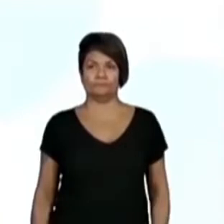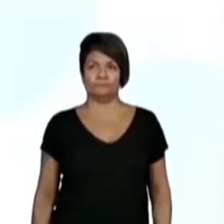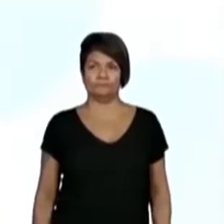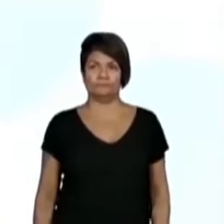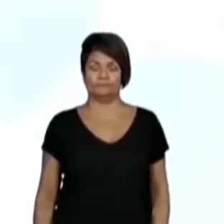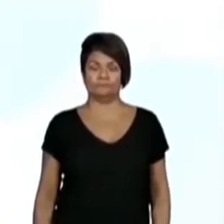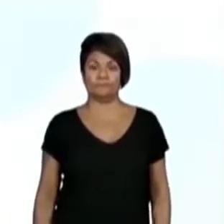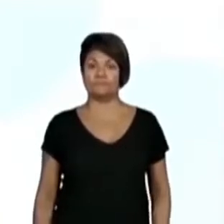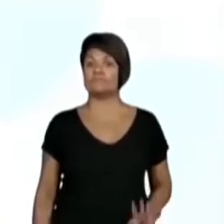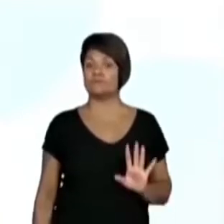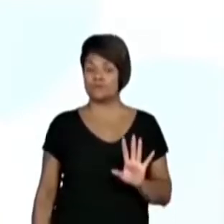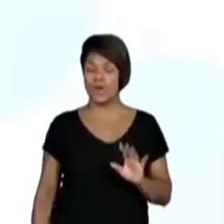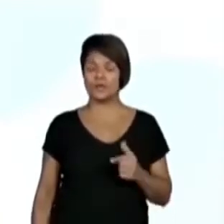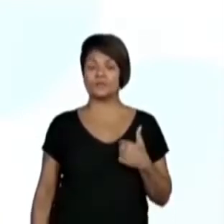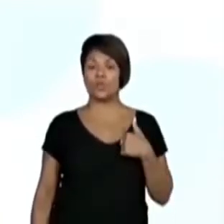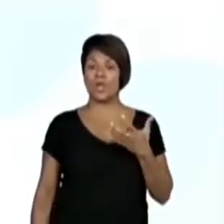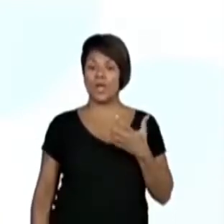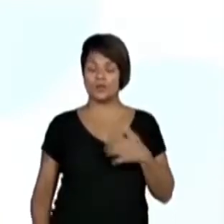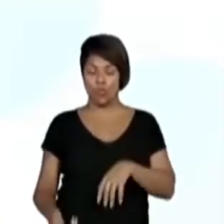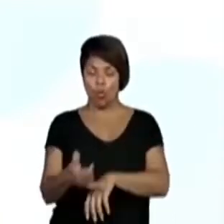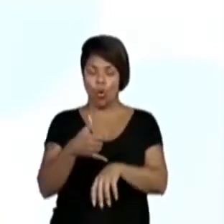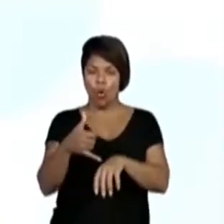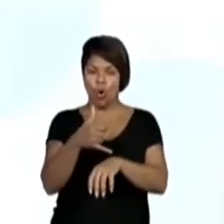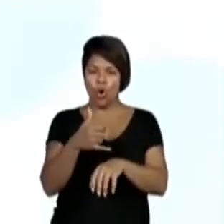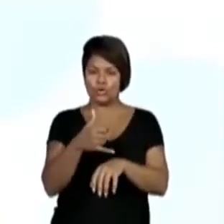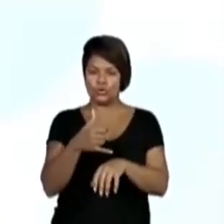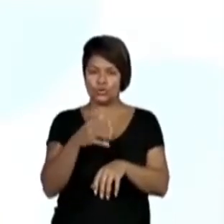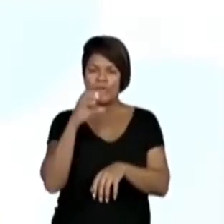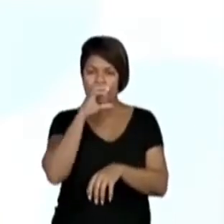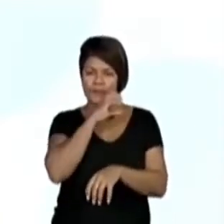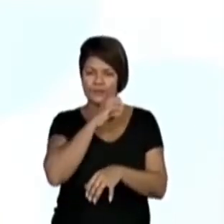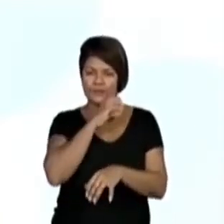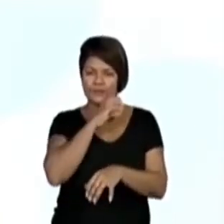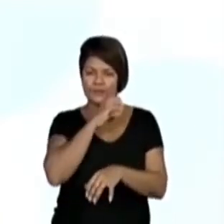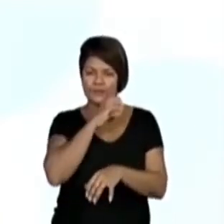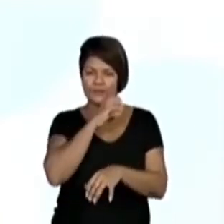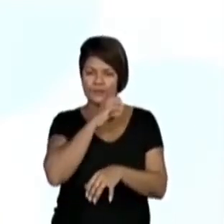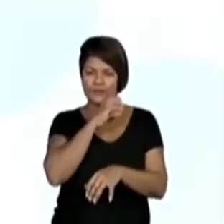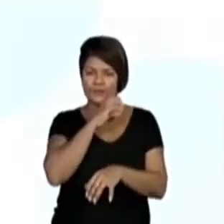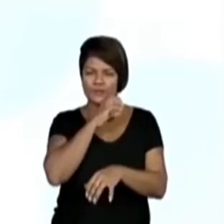Mas é frango frito. Veja, eu consegui escrever.